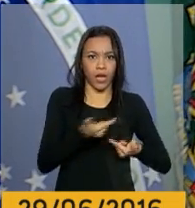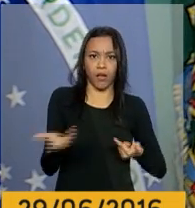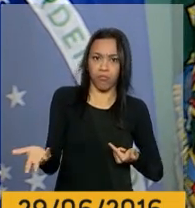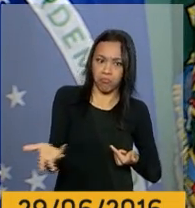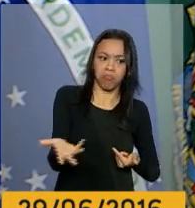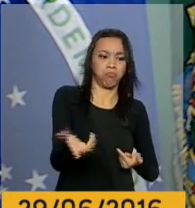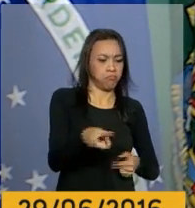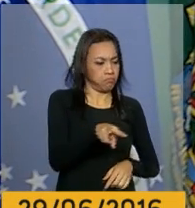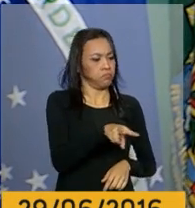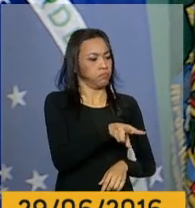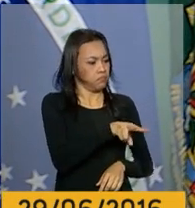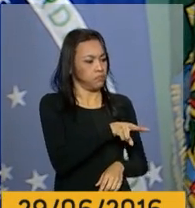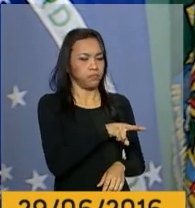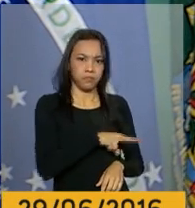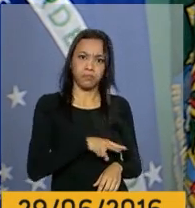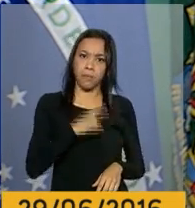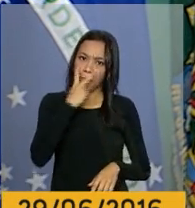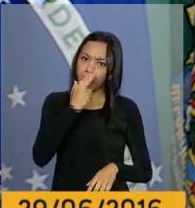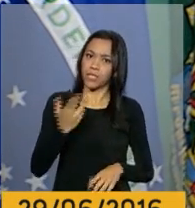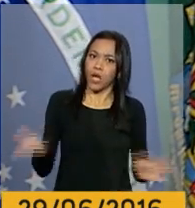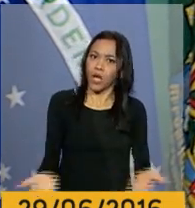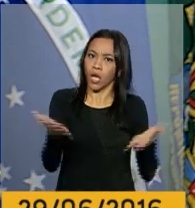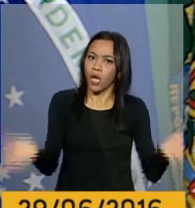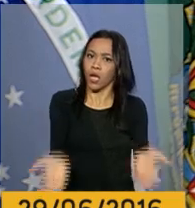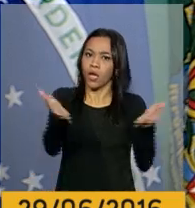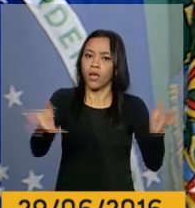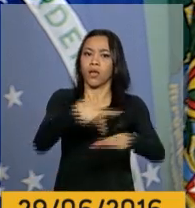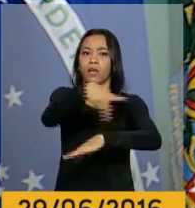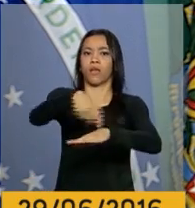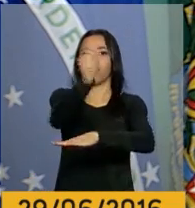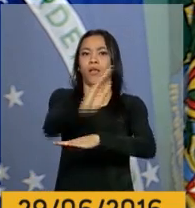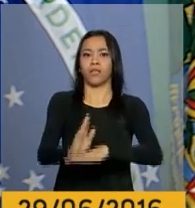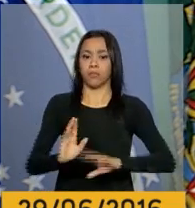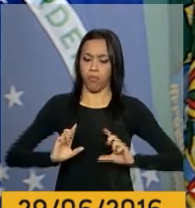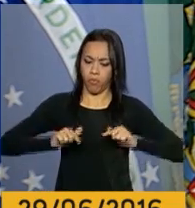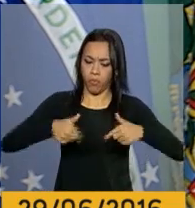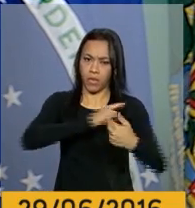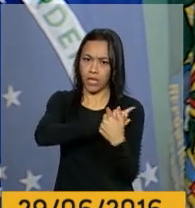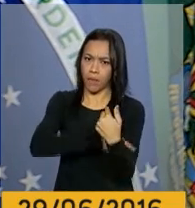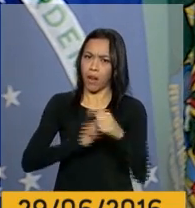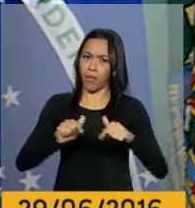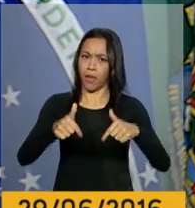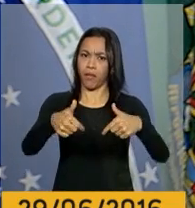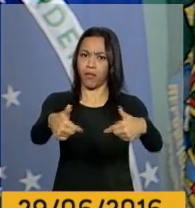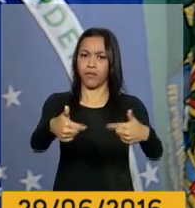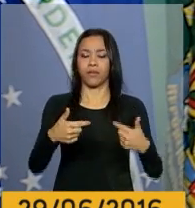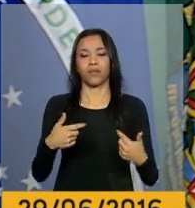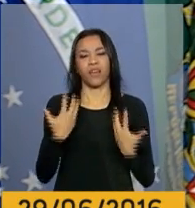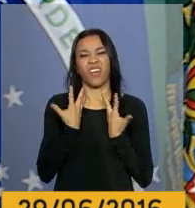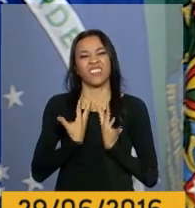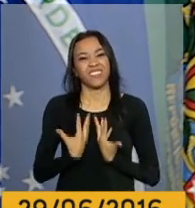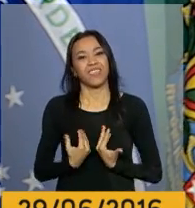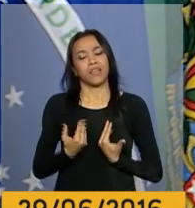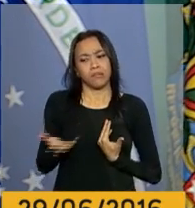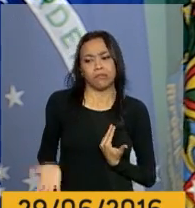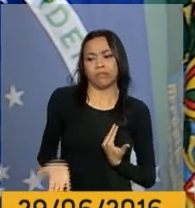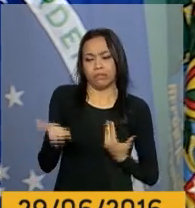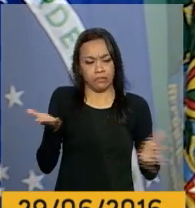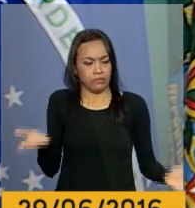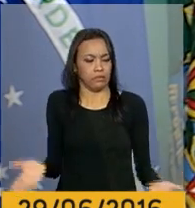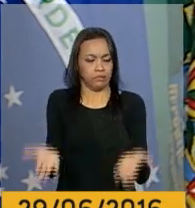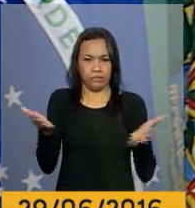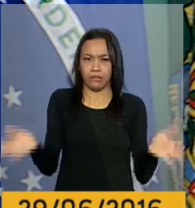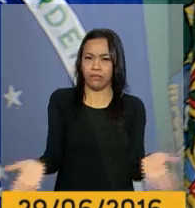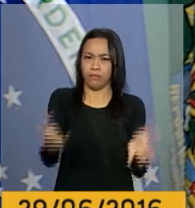sensação de que você está construindo alguma coisa pelo país, que o fato de trabalhar muito, ao contrário de desmerecer, cansar, incentiva,